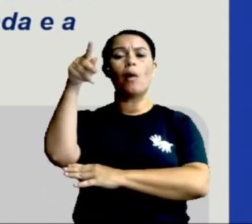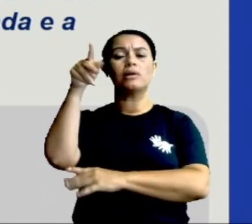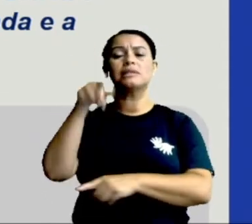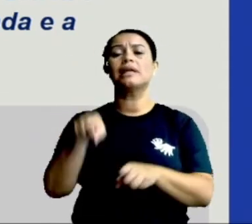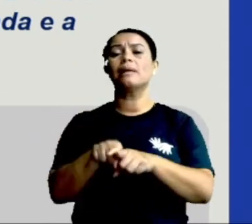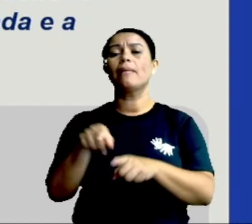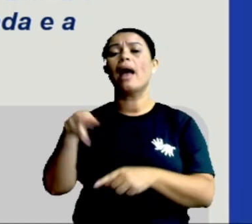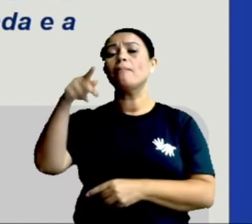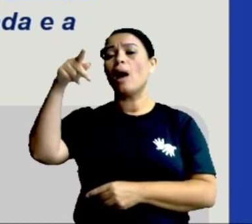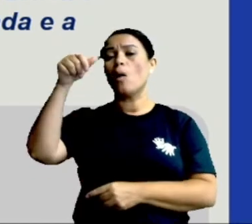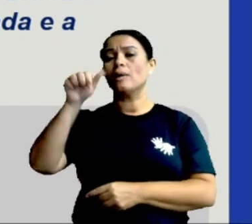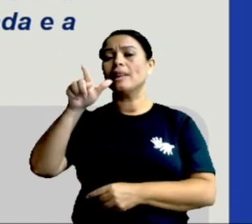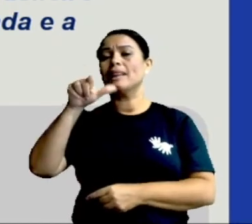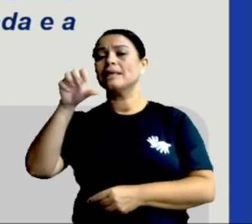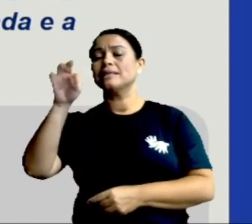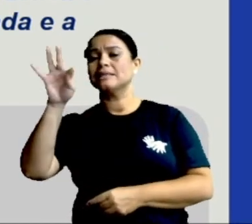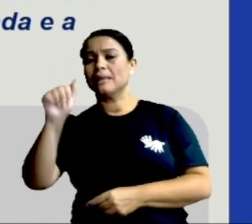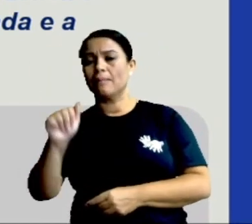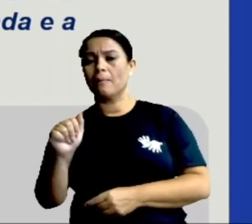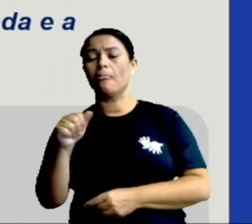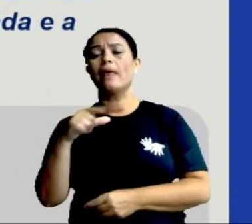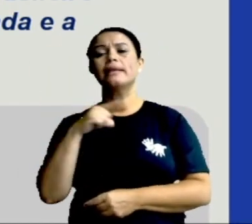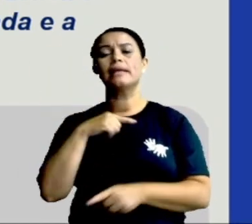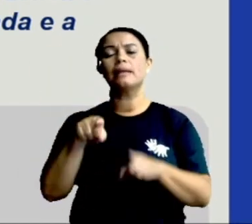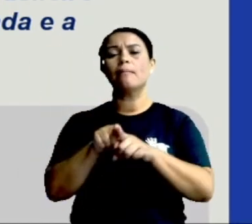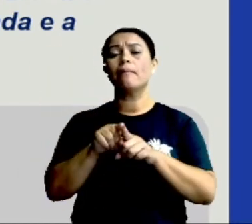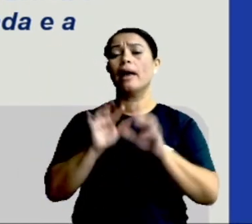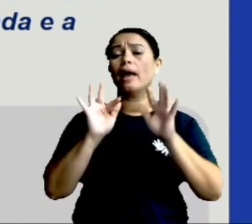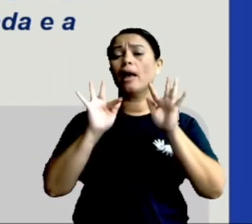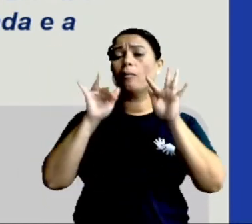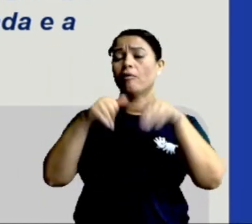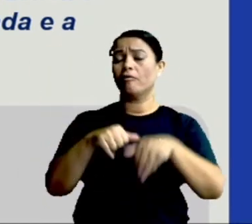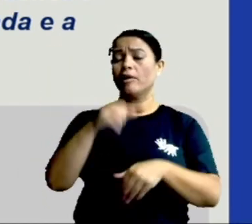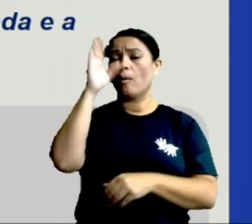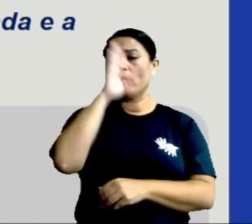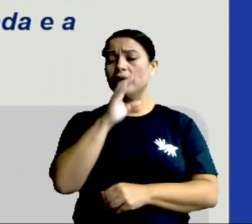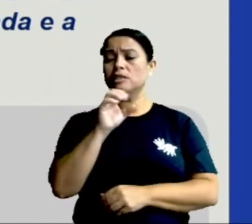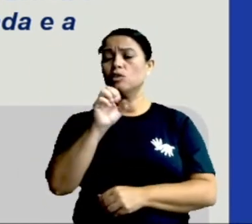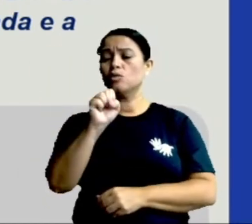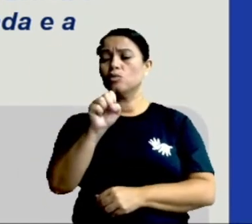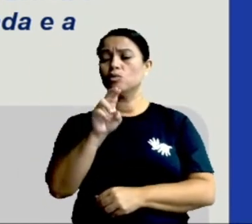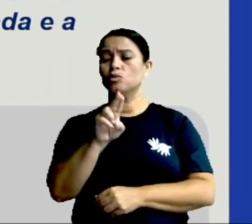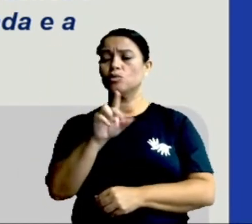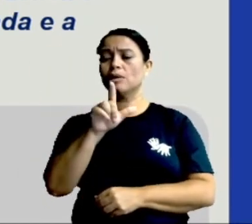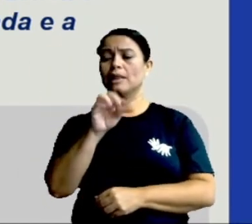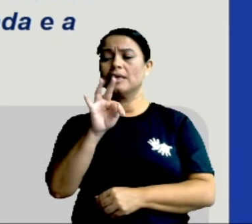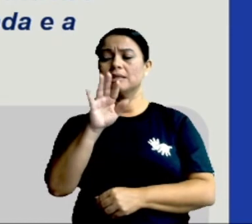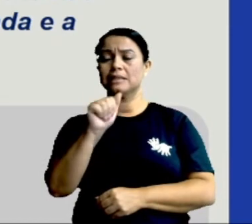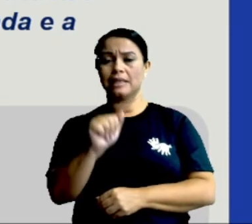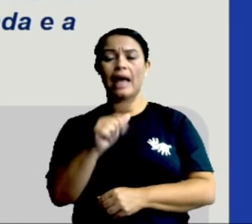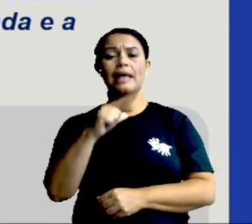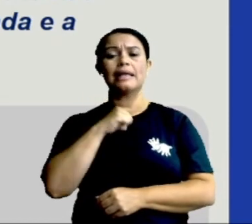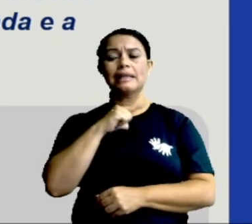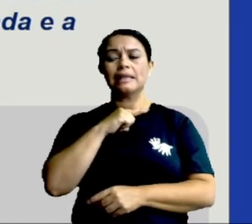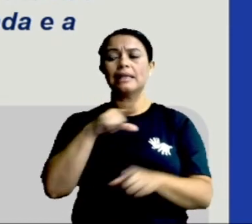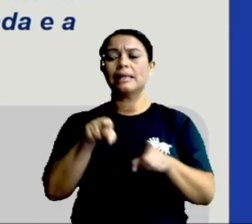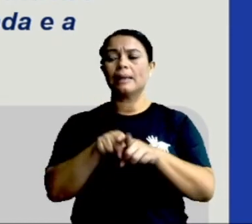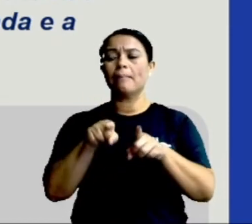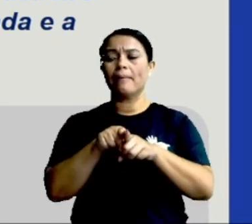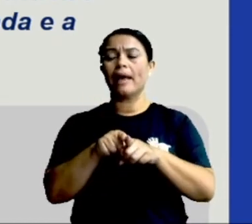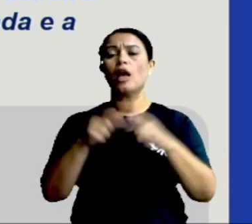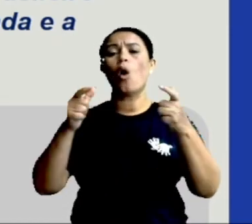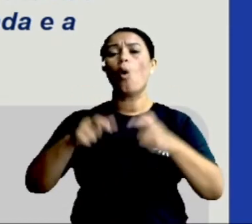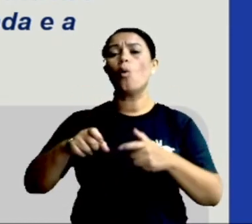E o Brasil, por fim, né, o quinto seria o Brasil sulista. É decorrente da expansão paulista que atingiu a